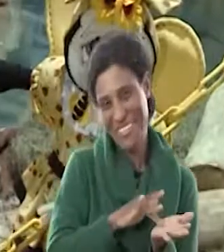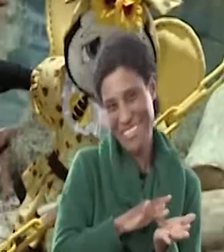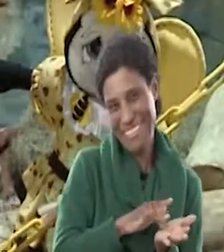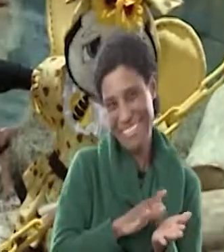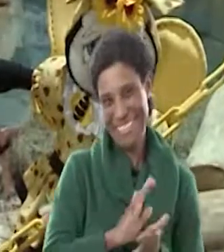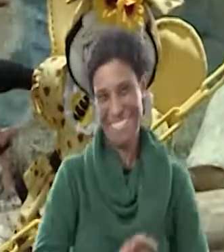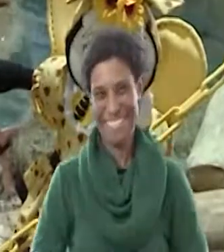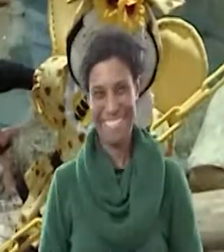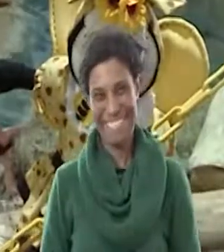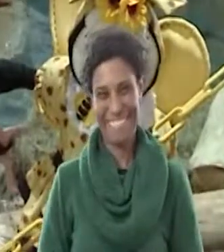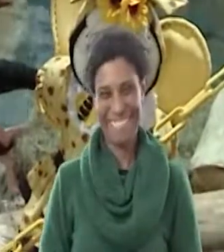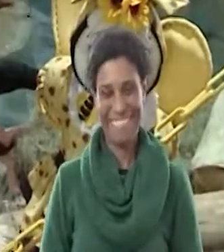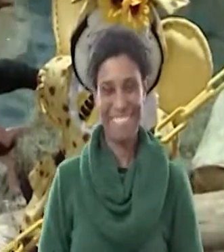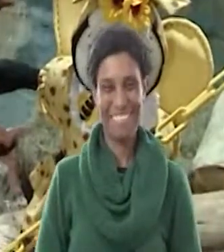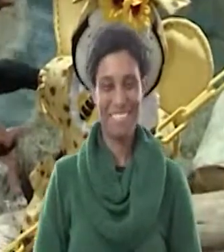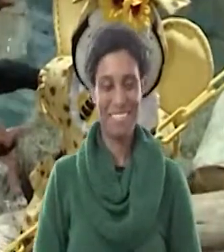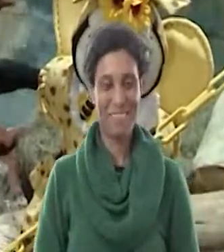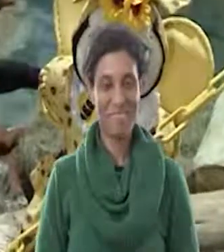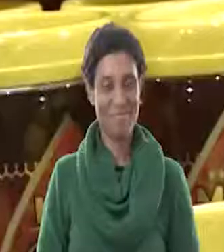o evento.